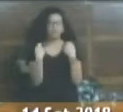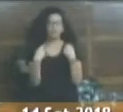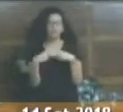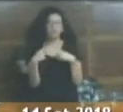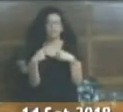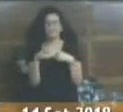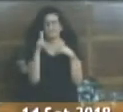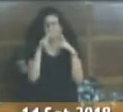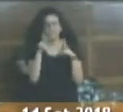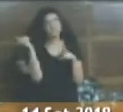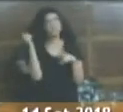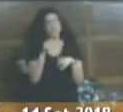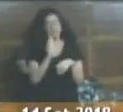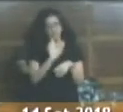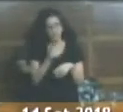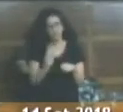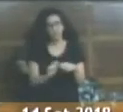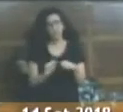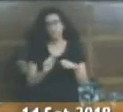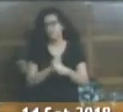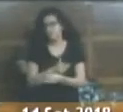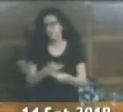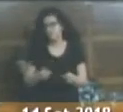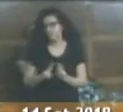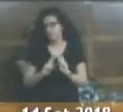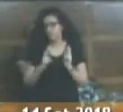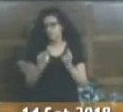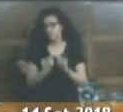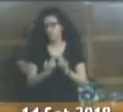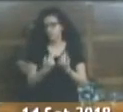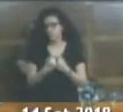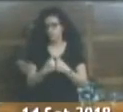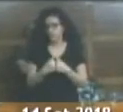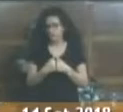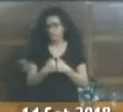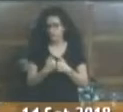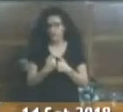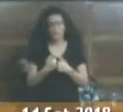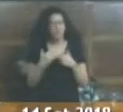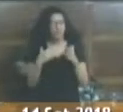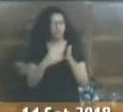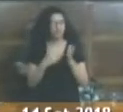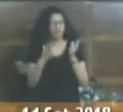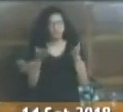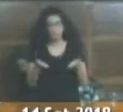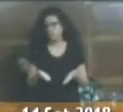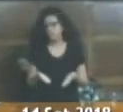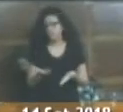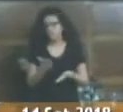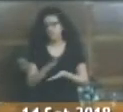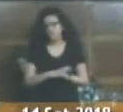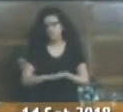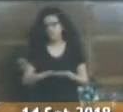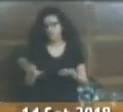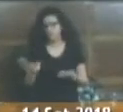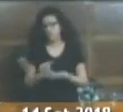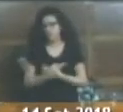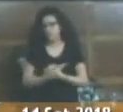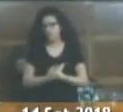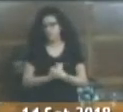bem revisto. Já fizemos várias reuniões lá na Vila Histórica e até hoje nada